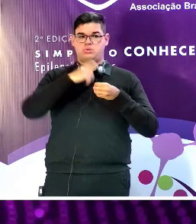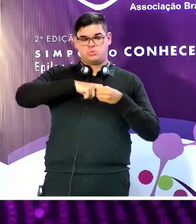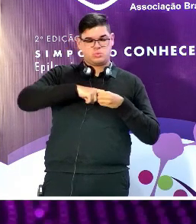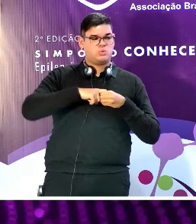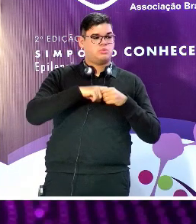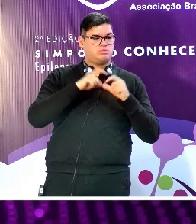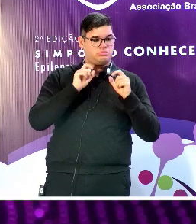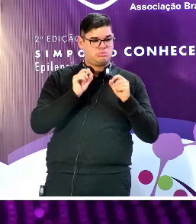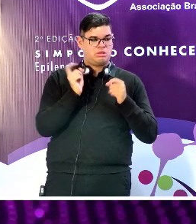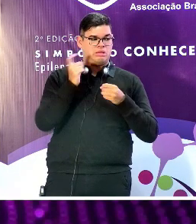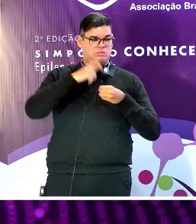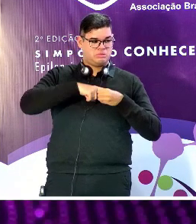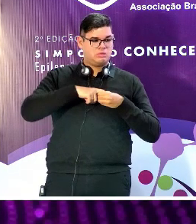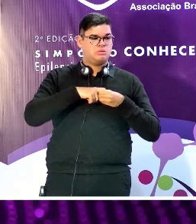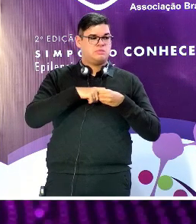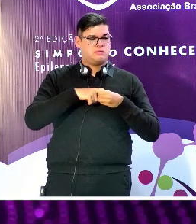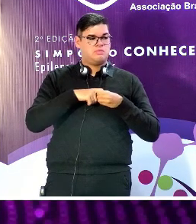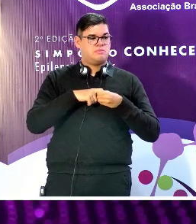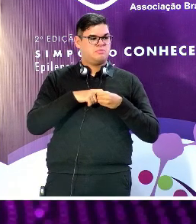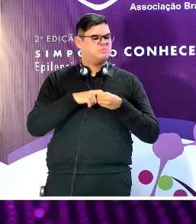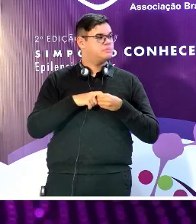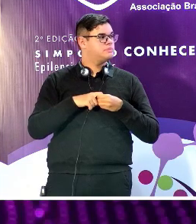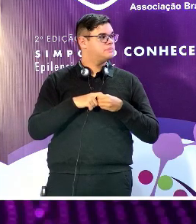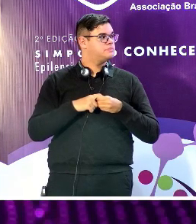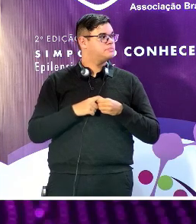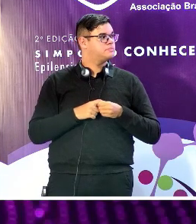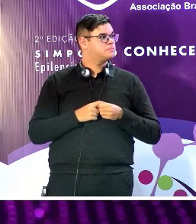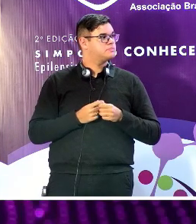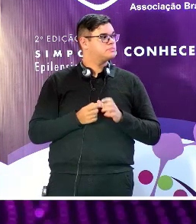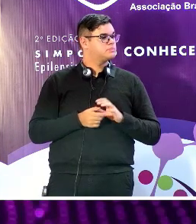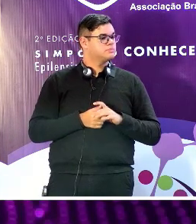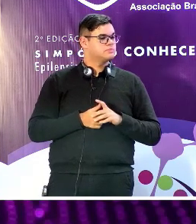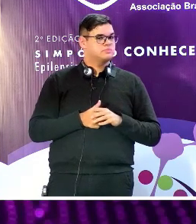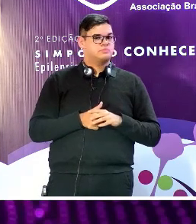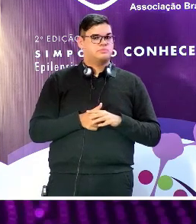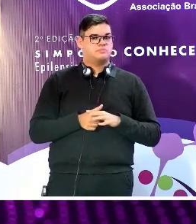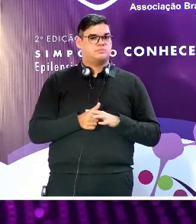a uma situação basal do elétron.